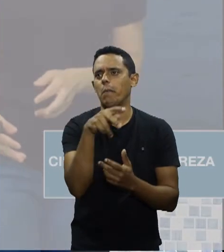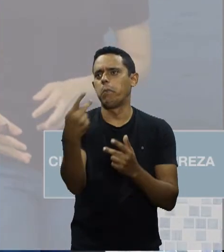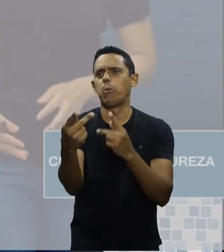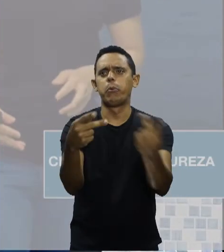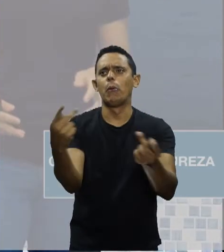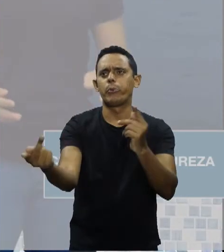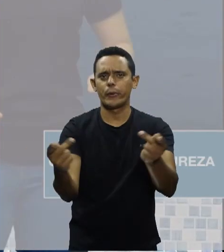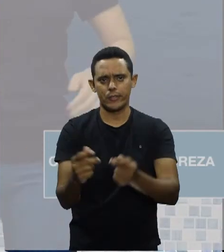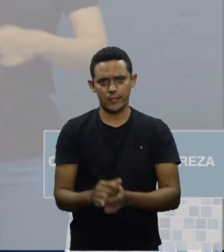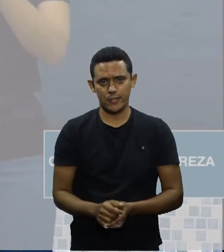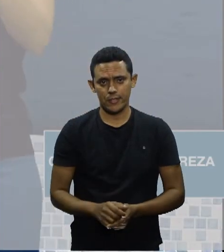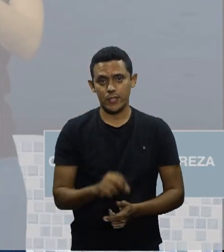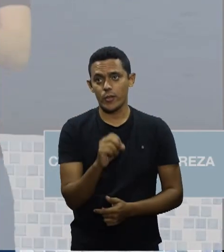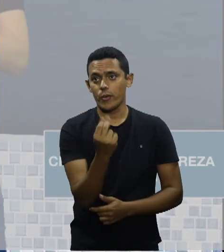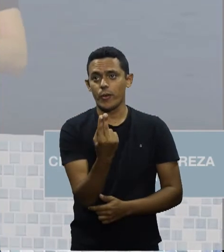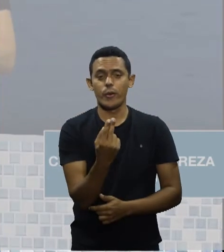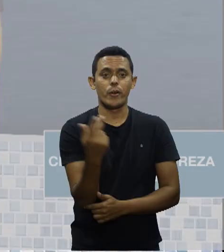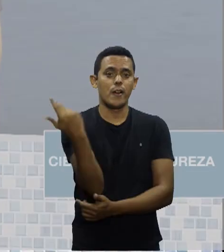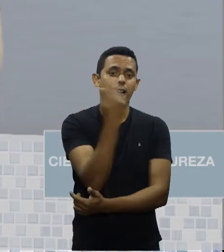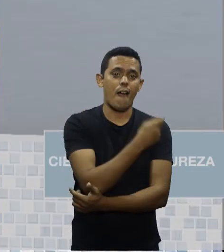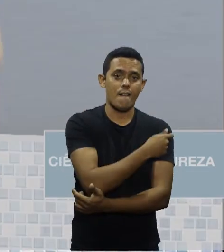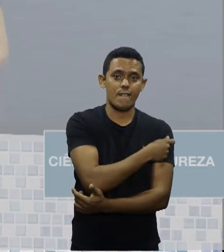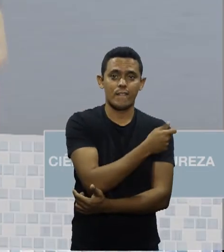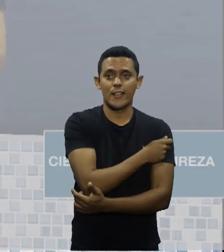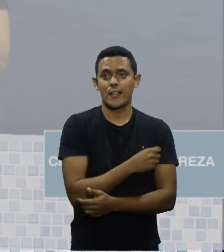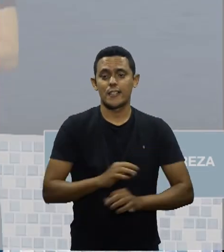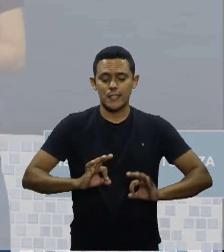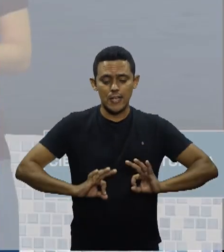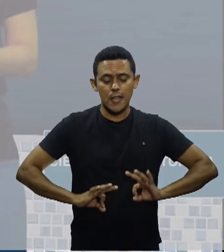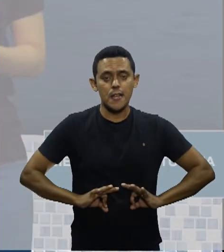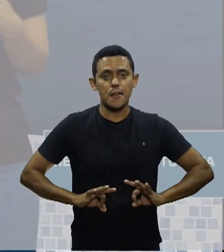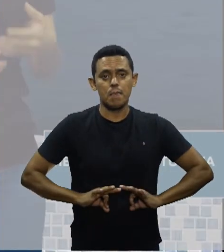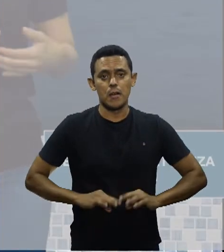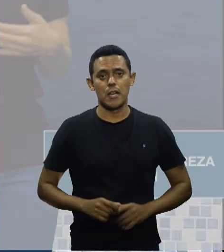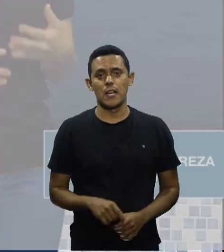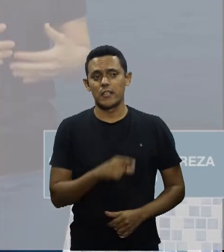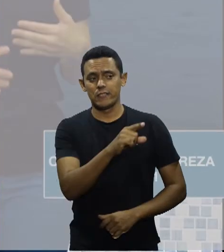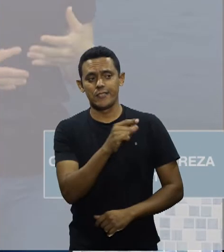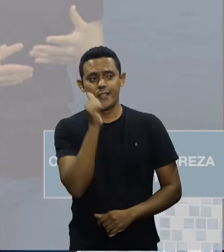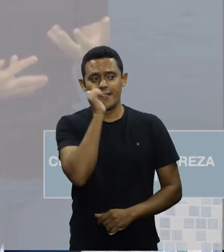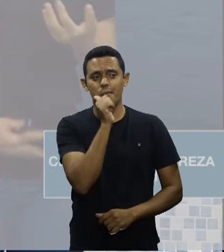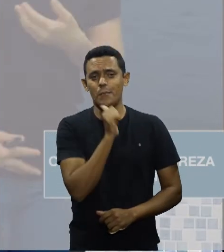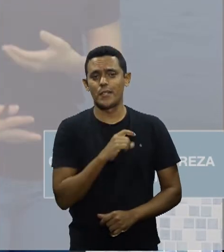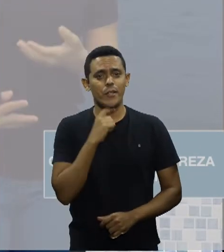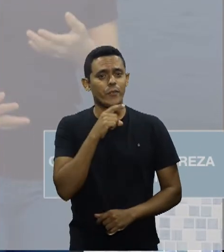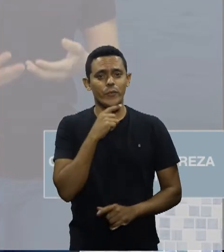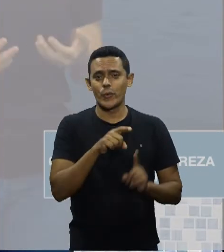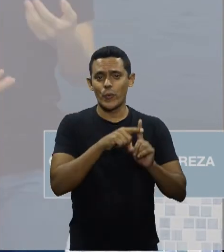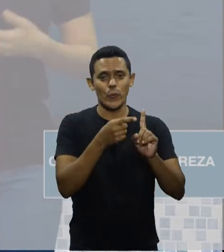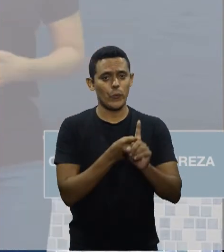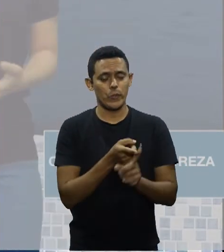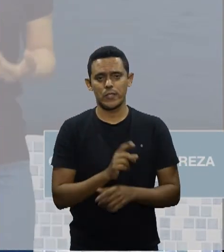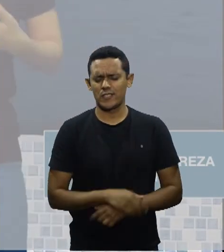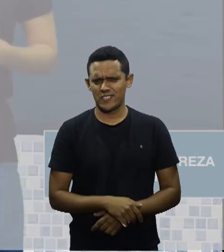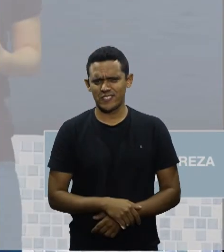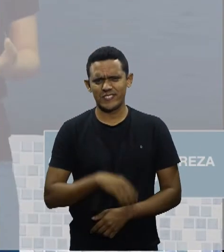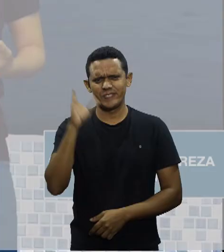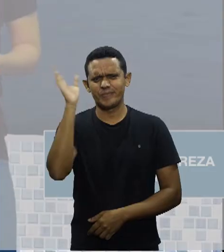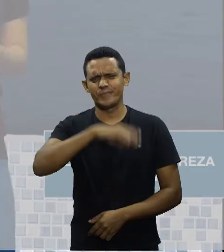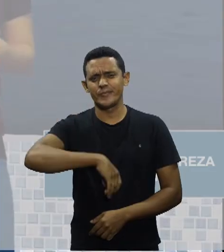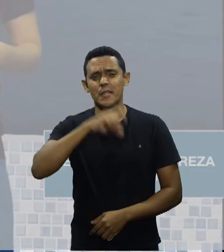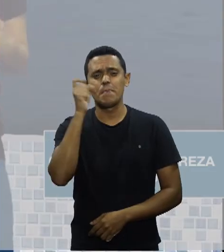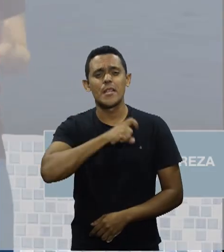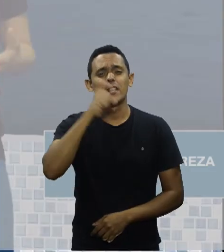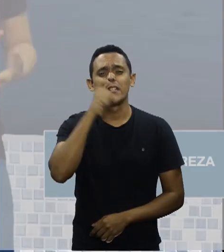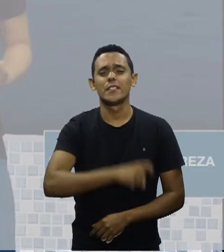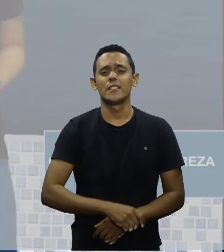ela quer matar quer deixar o adolescente em perto o adolescente em perto isso sempre rolou e agora com a pandemia também tem